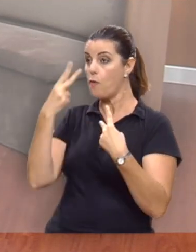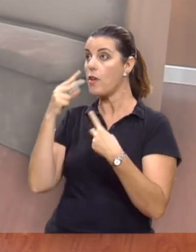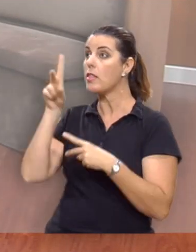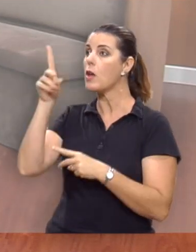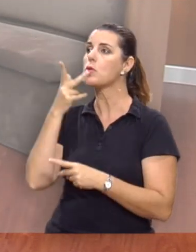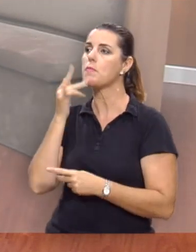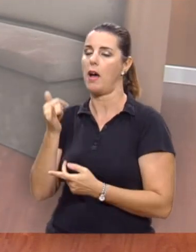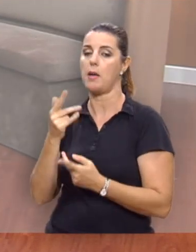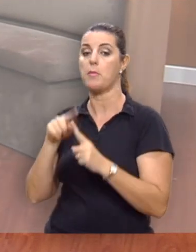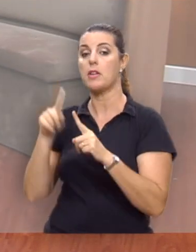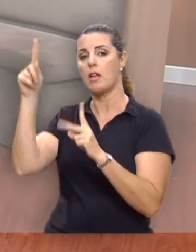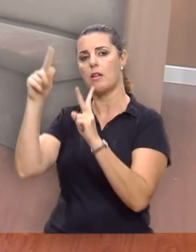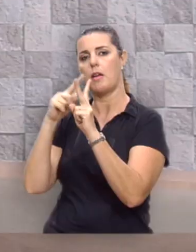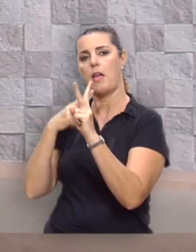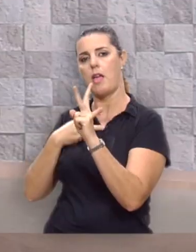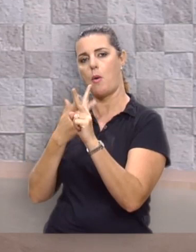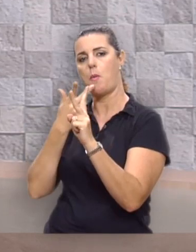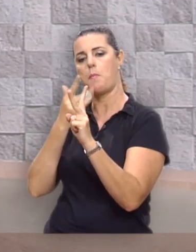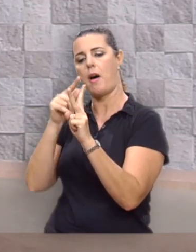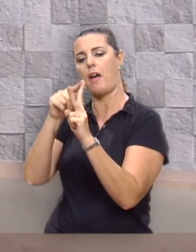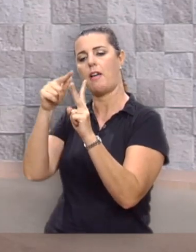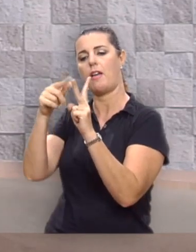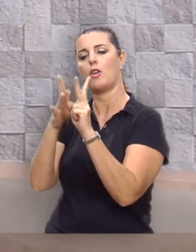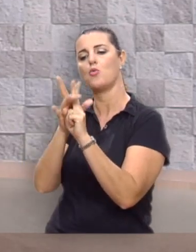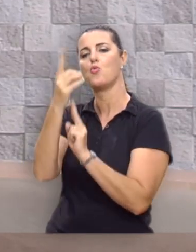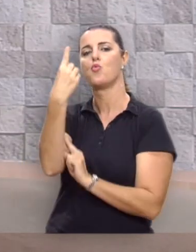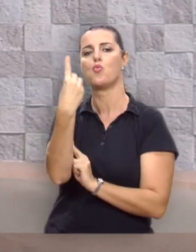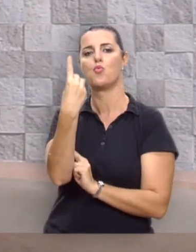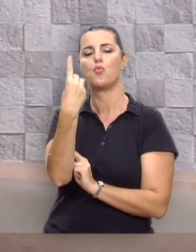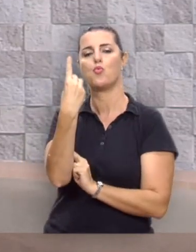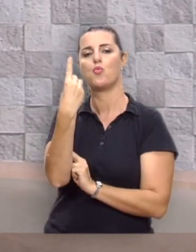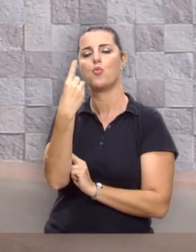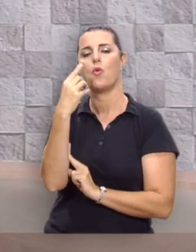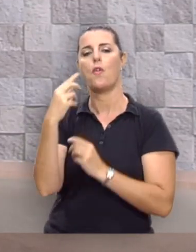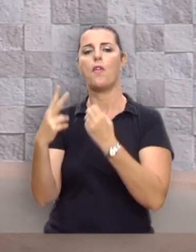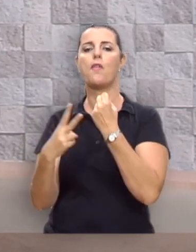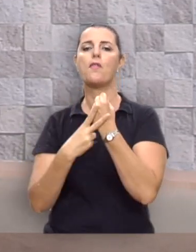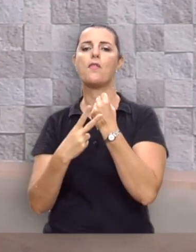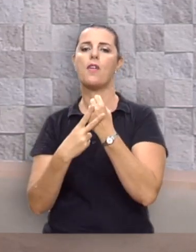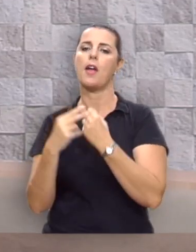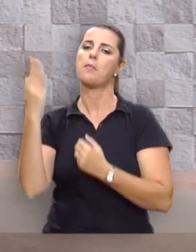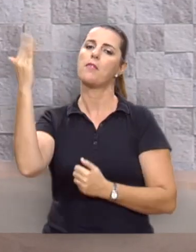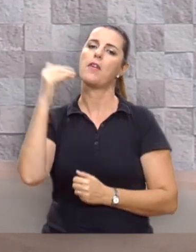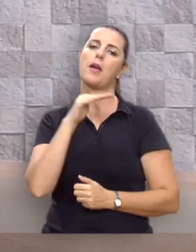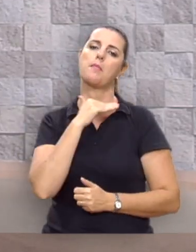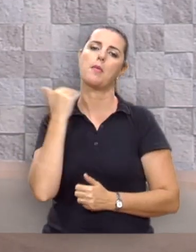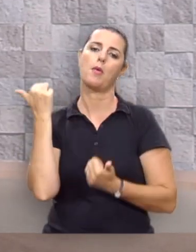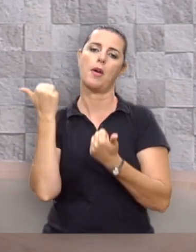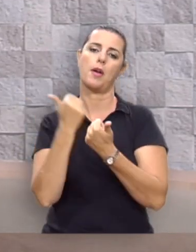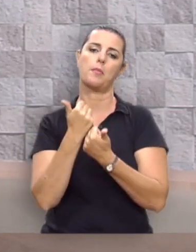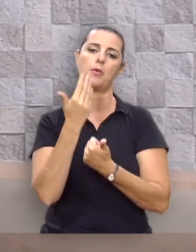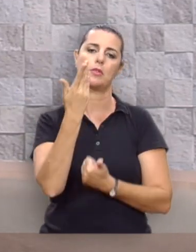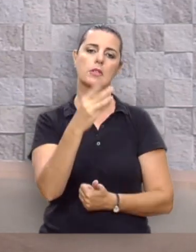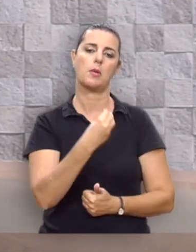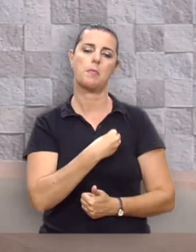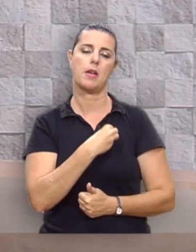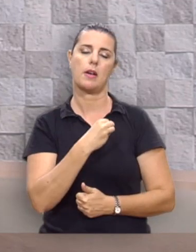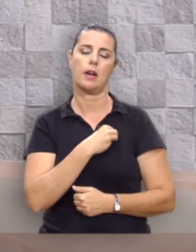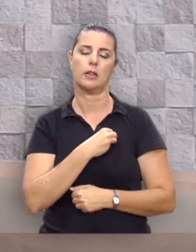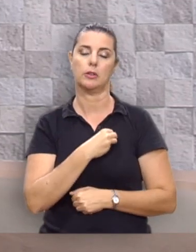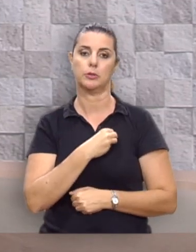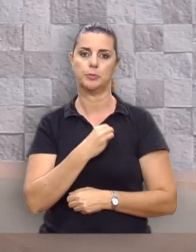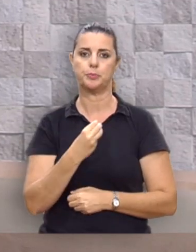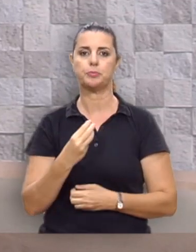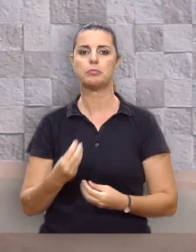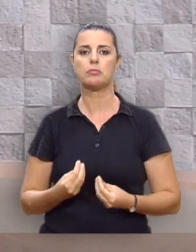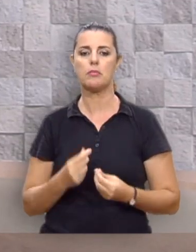Pai somos um. Pois este Verbo divino veio para morrer pelos seus pecados. Ele